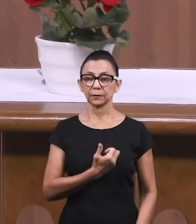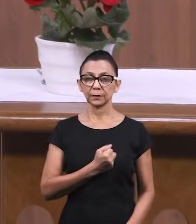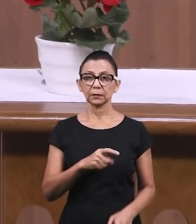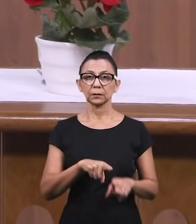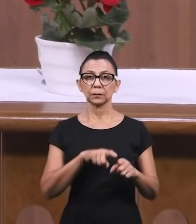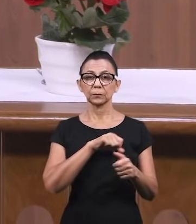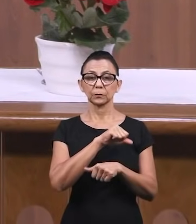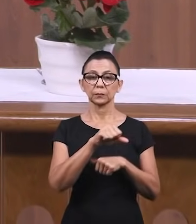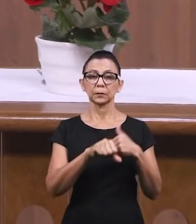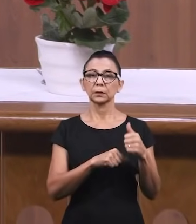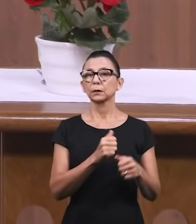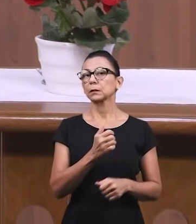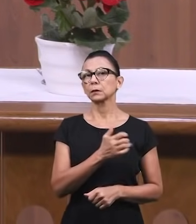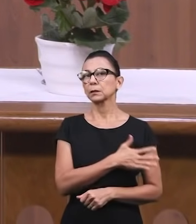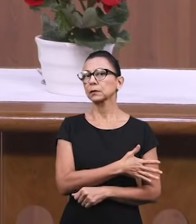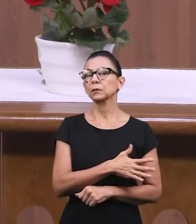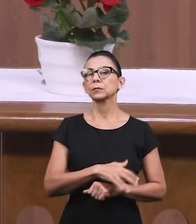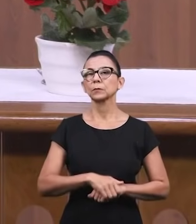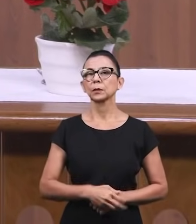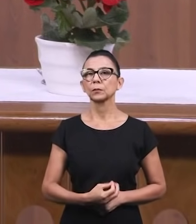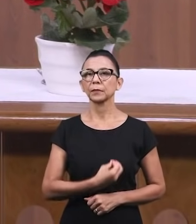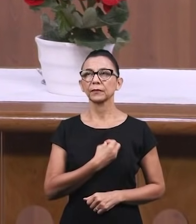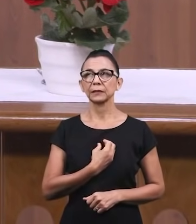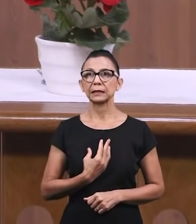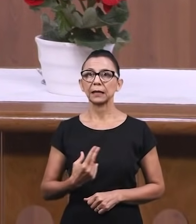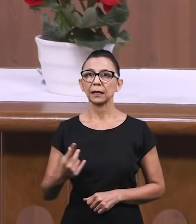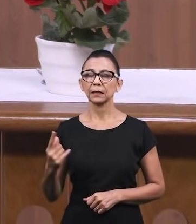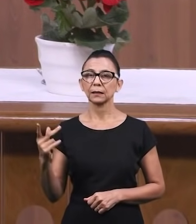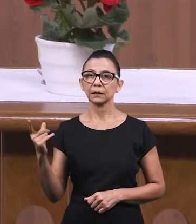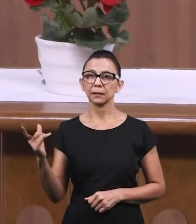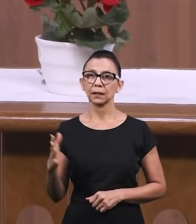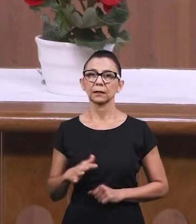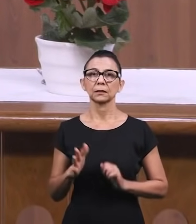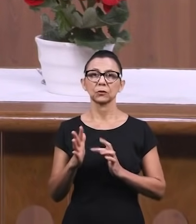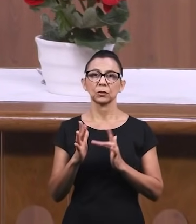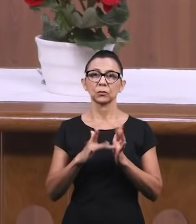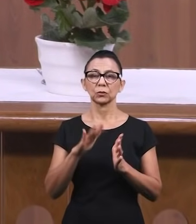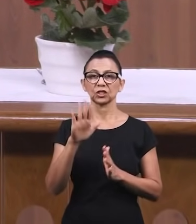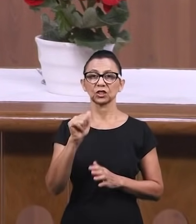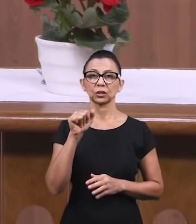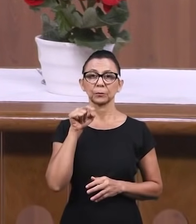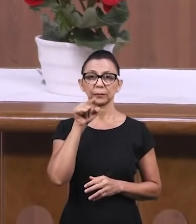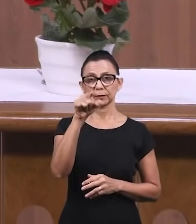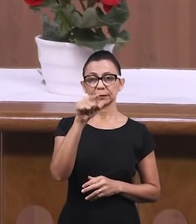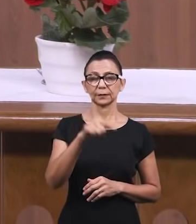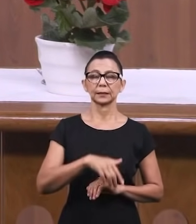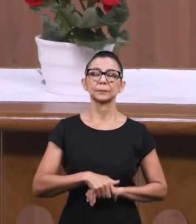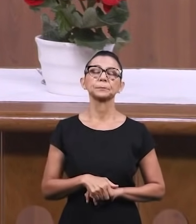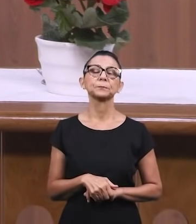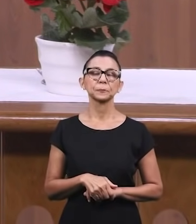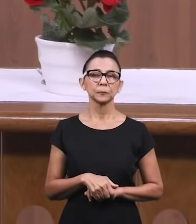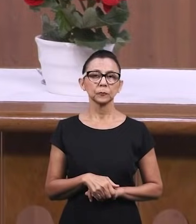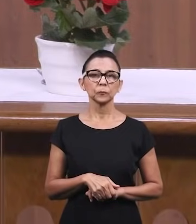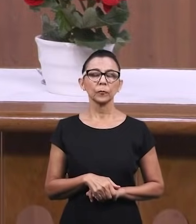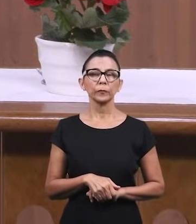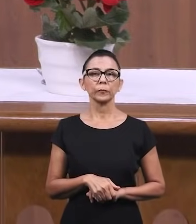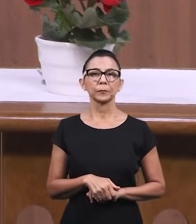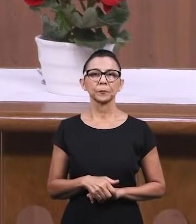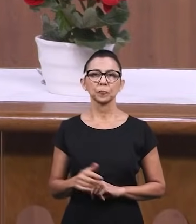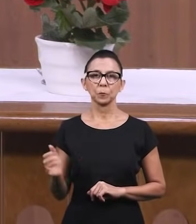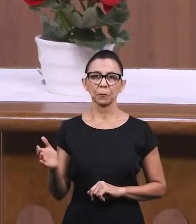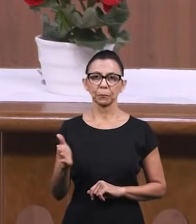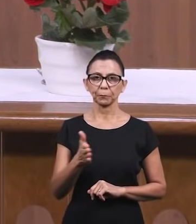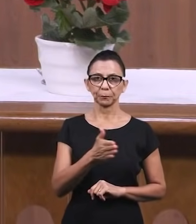para uma nova vida, para a vida abundante, que é vida eterna.